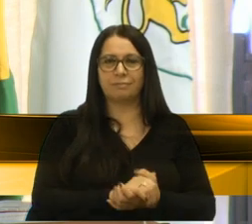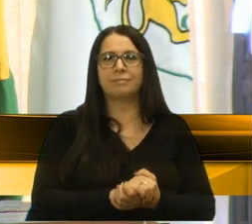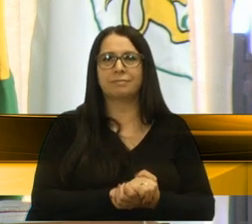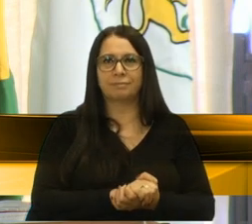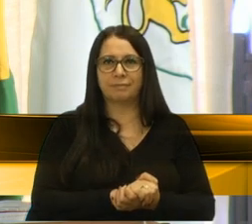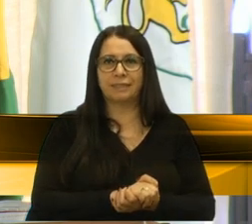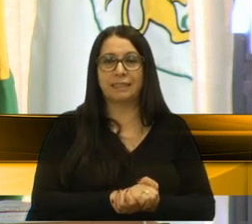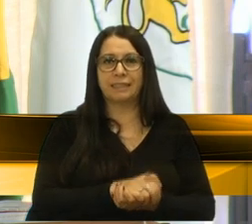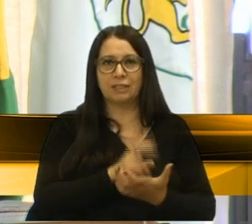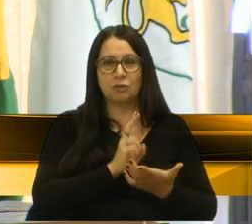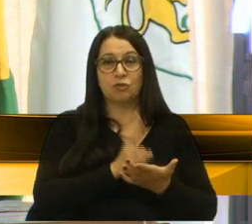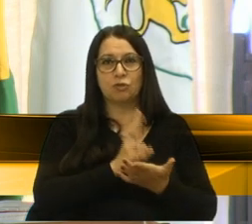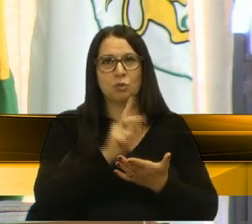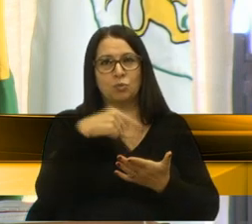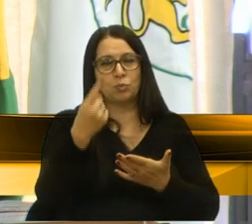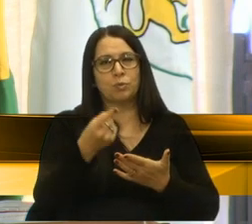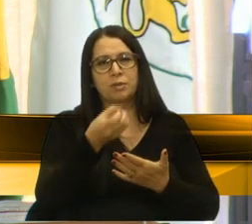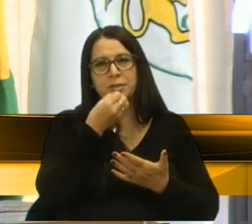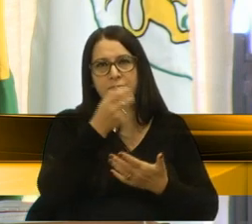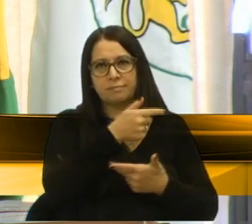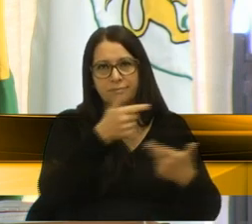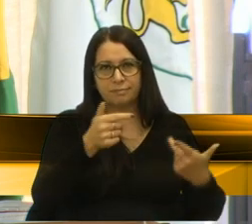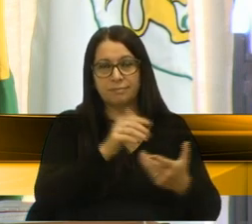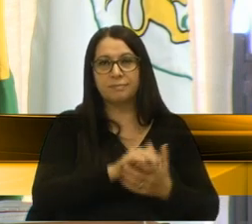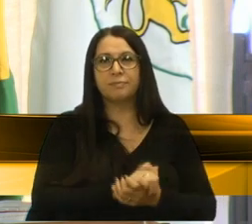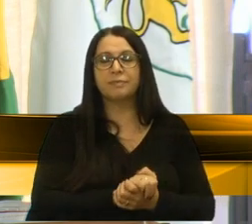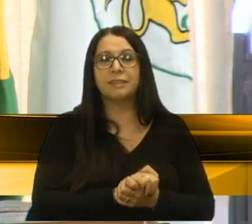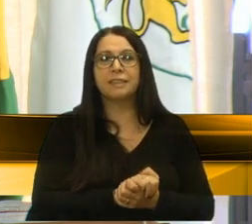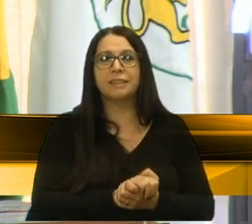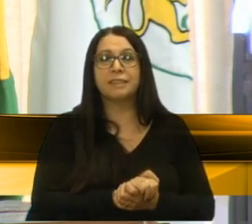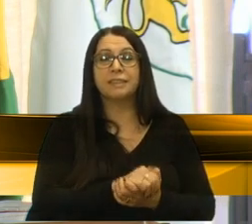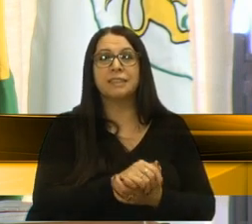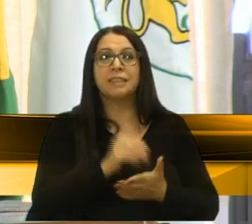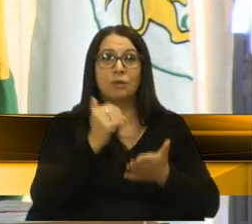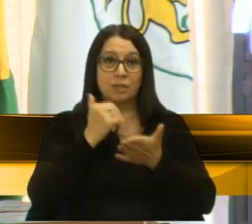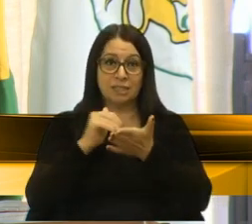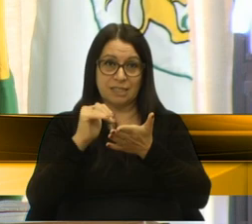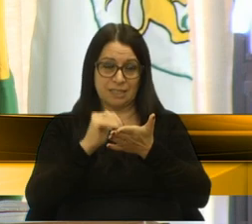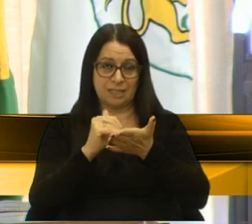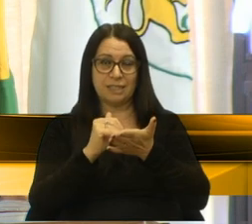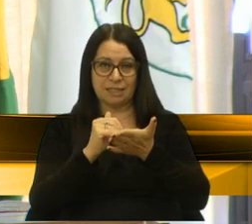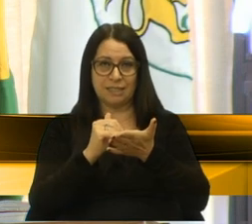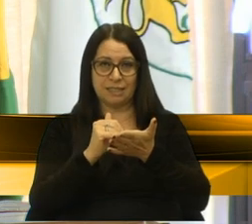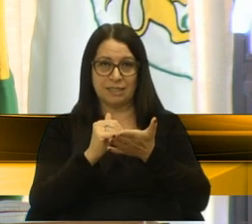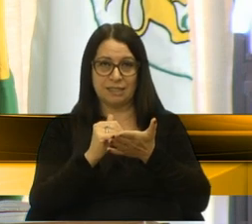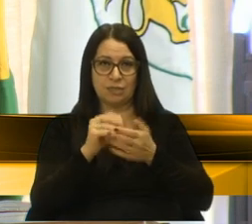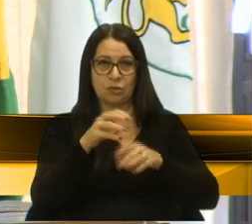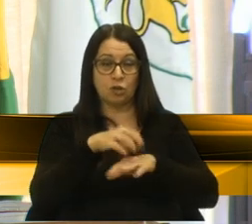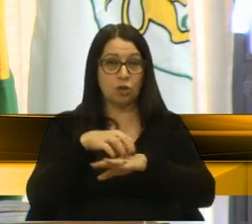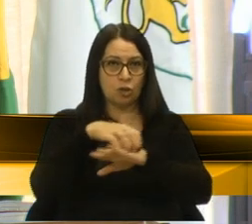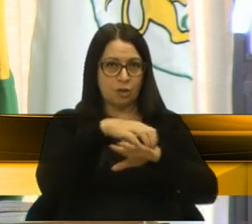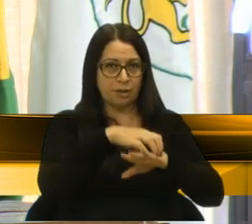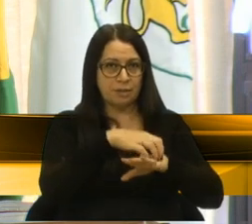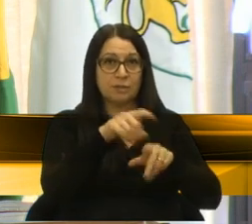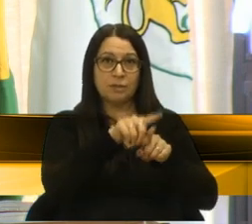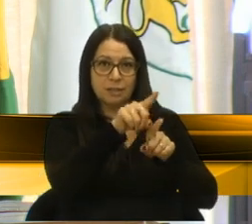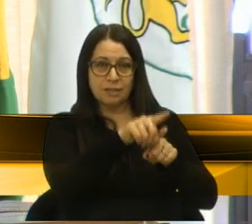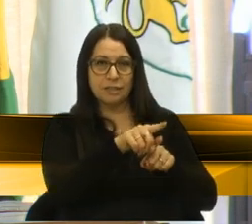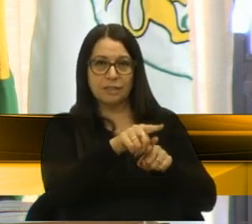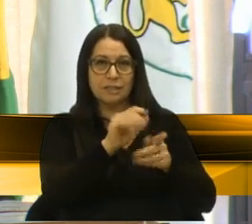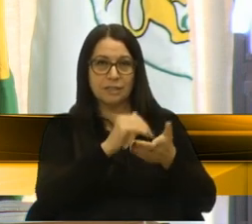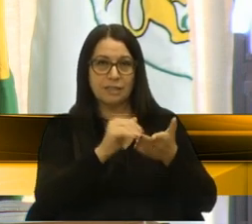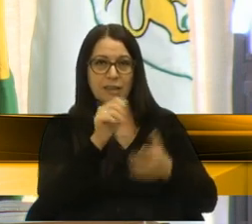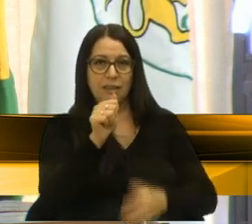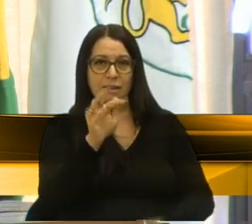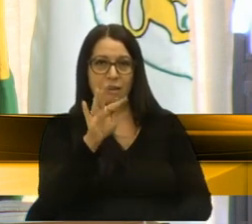E aí segue outros relatos. E aí o secretário de Trânsito e Transporte, o secretário